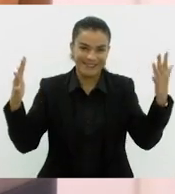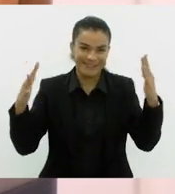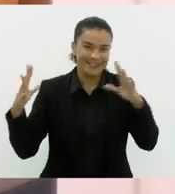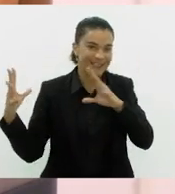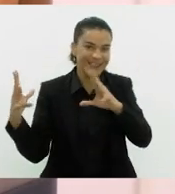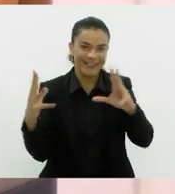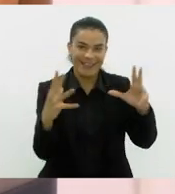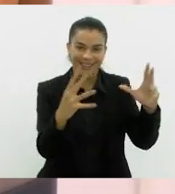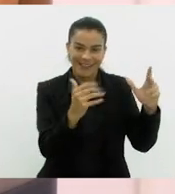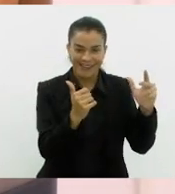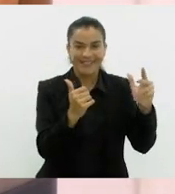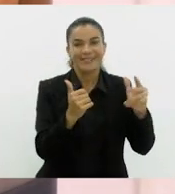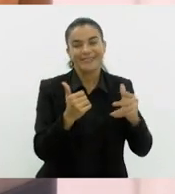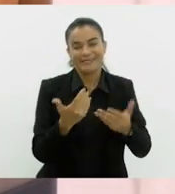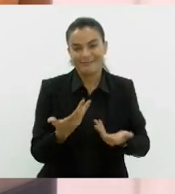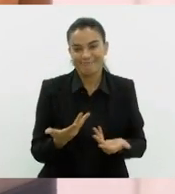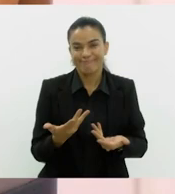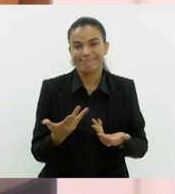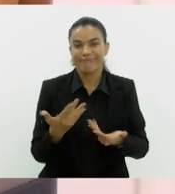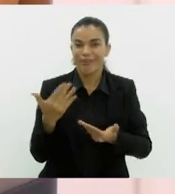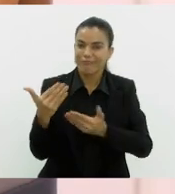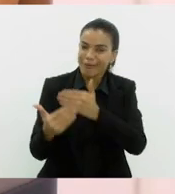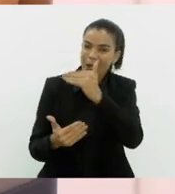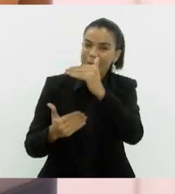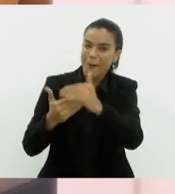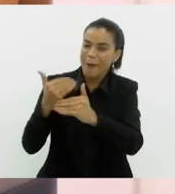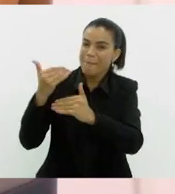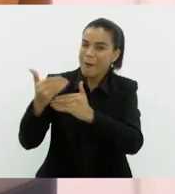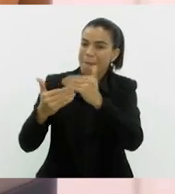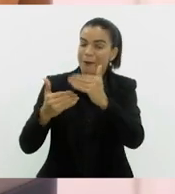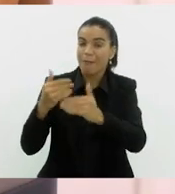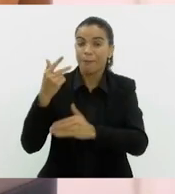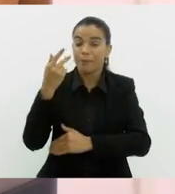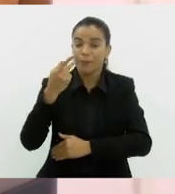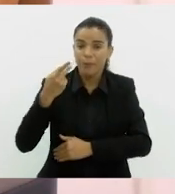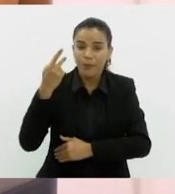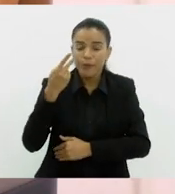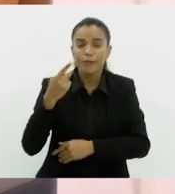então, construindo essas políticas, mas também